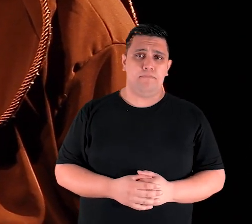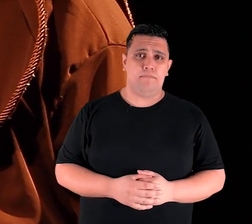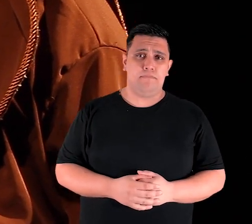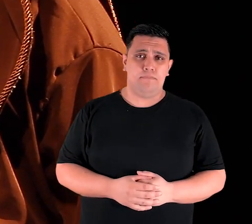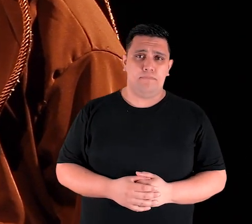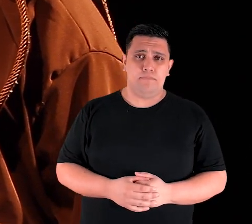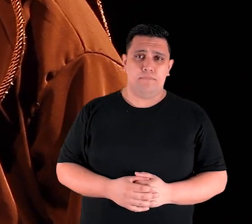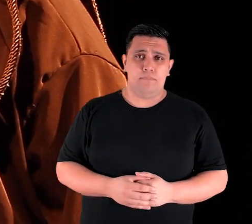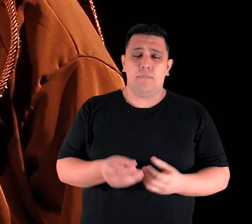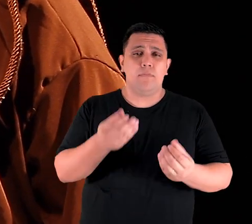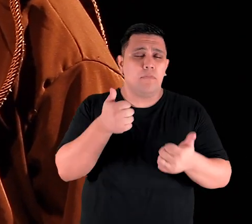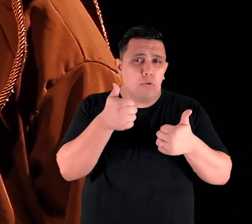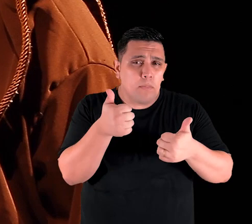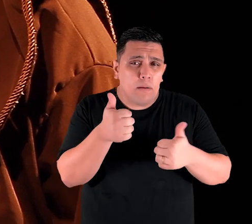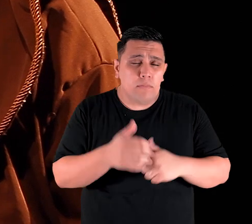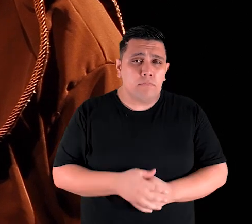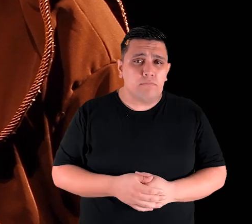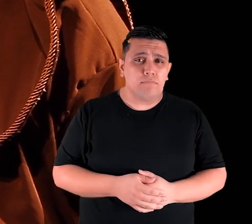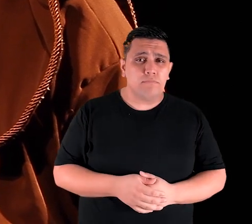Como está?